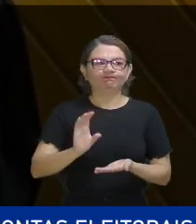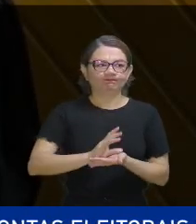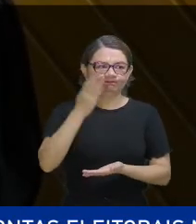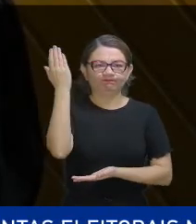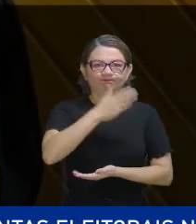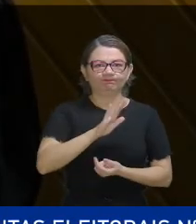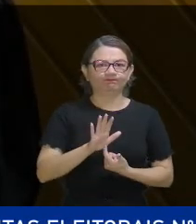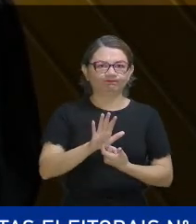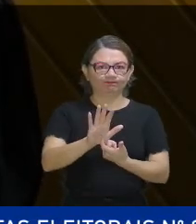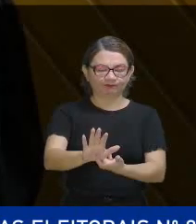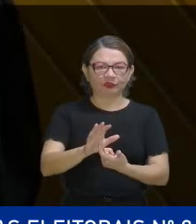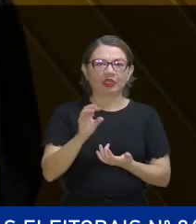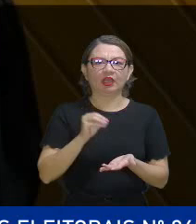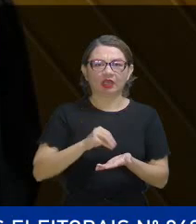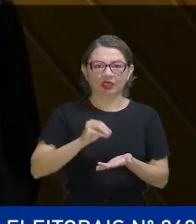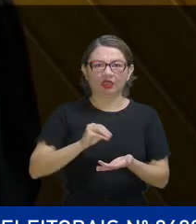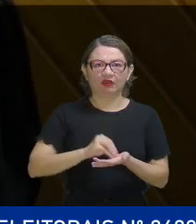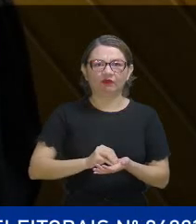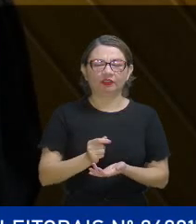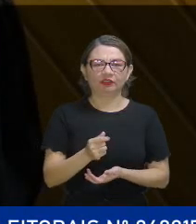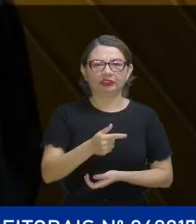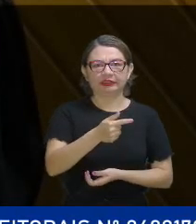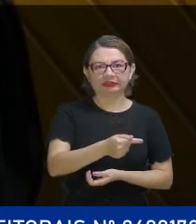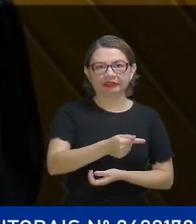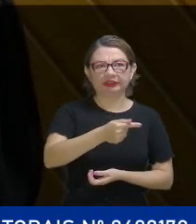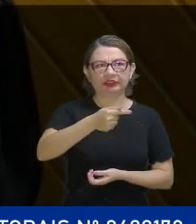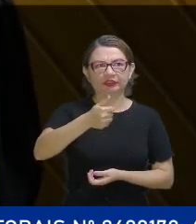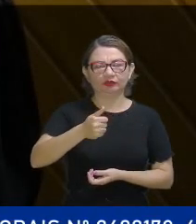inconsistências referem-se à omissão de gastos no valor de R$